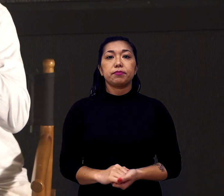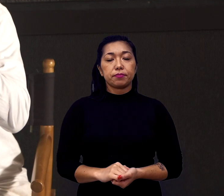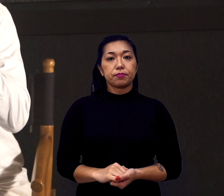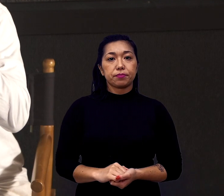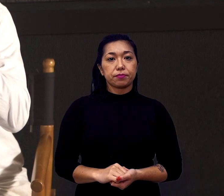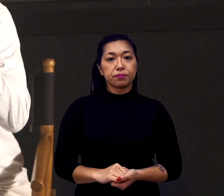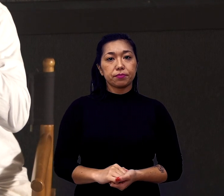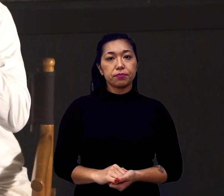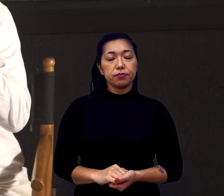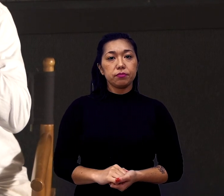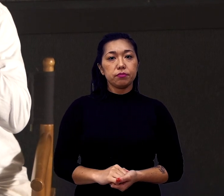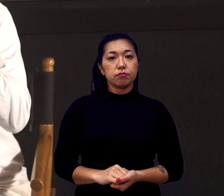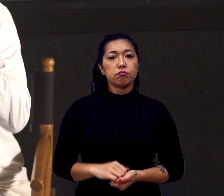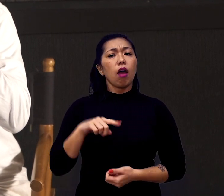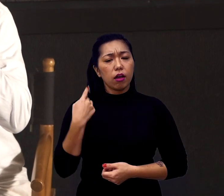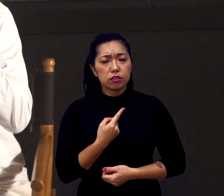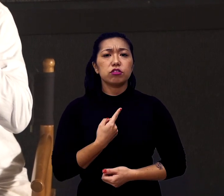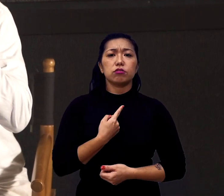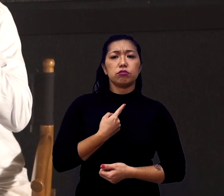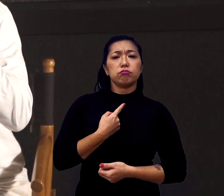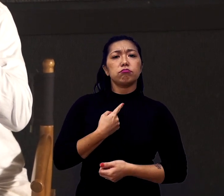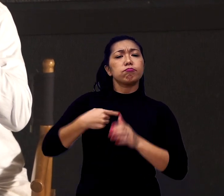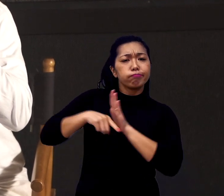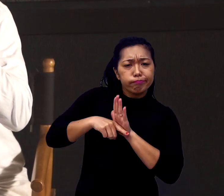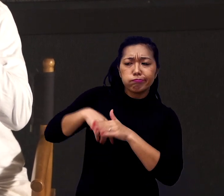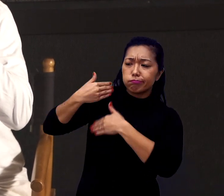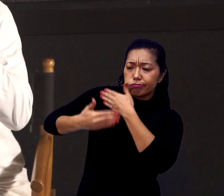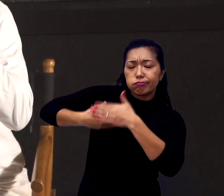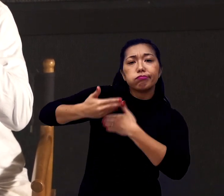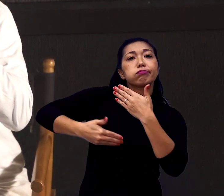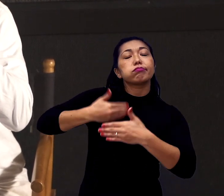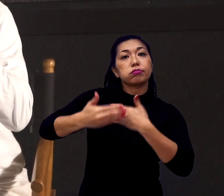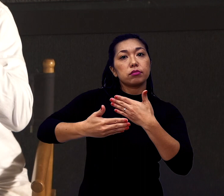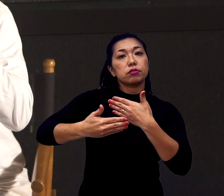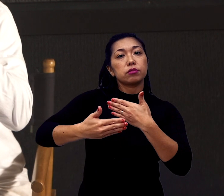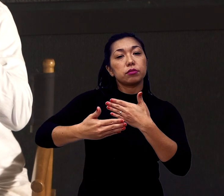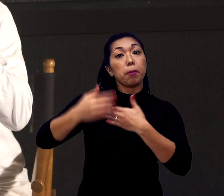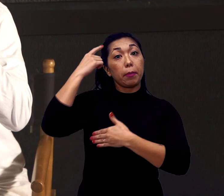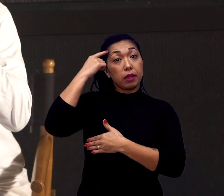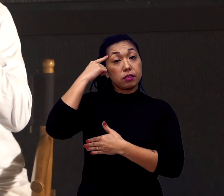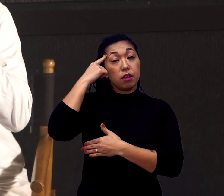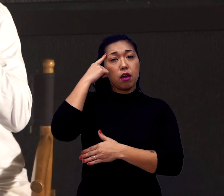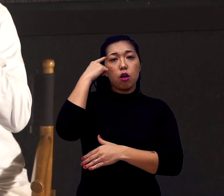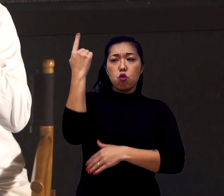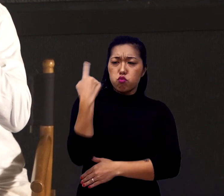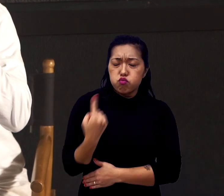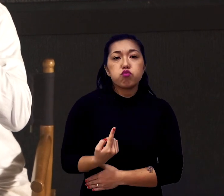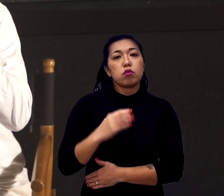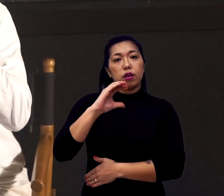E para o que a gente vem construindo é colocar o Katrina